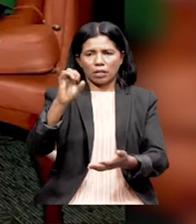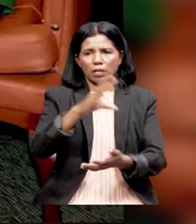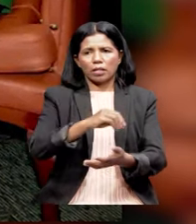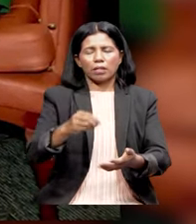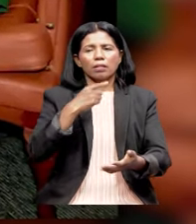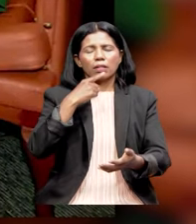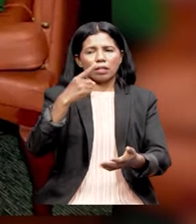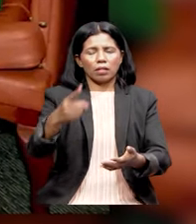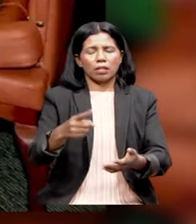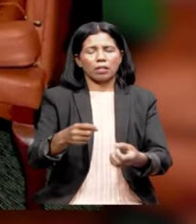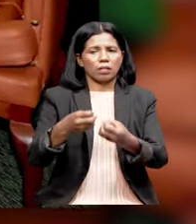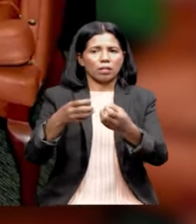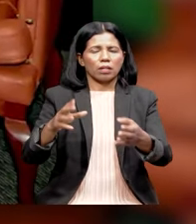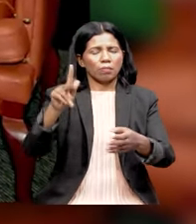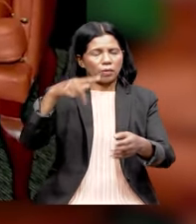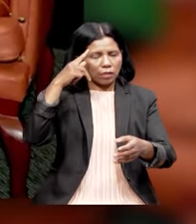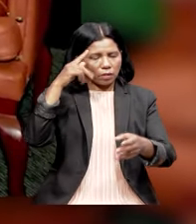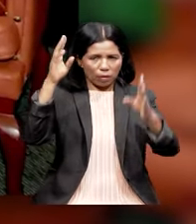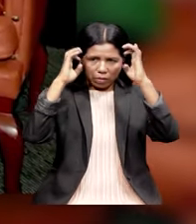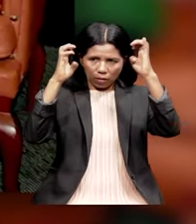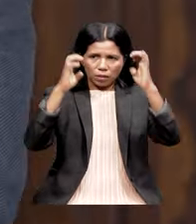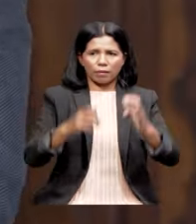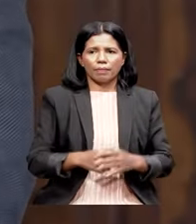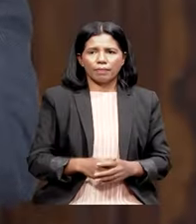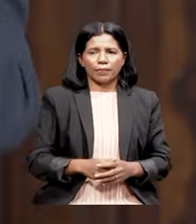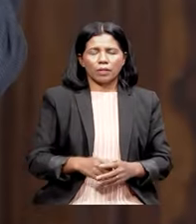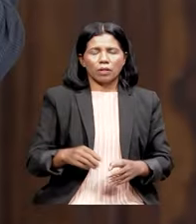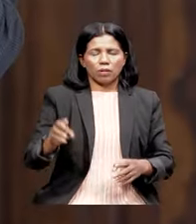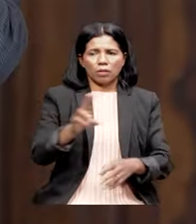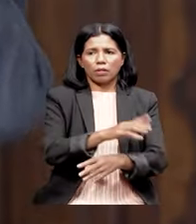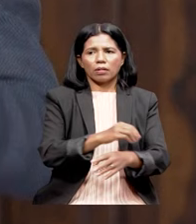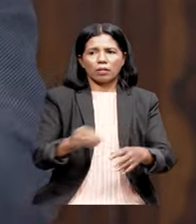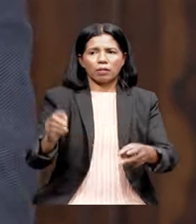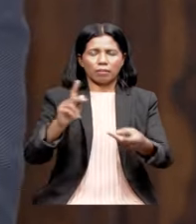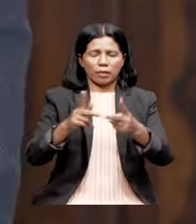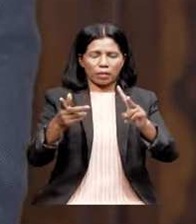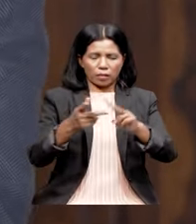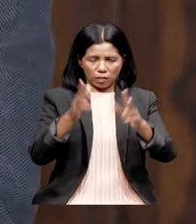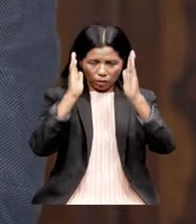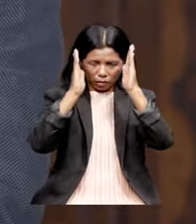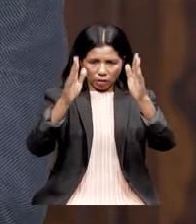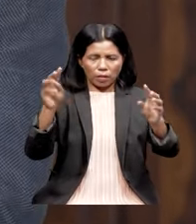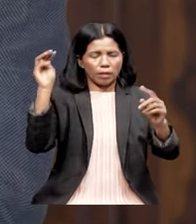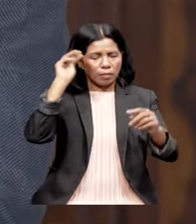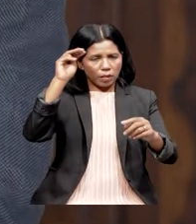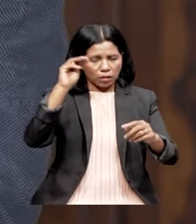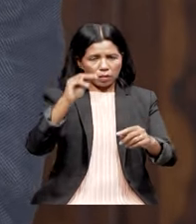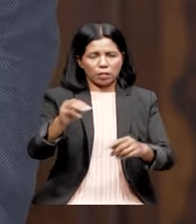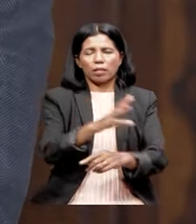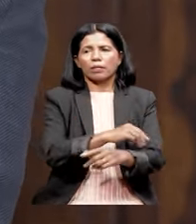considera durante nia mandato politiza setor edukasaun. Universidad de Dapas nebe sai parcero estratégico pa ministerio ensino